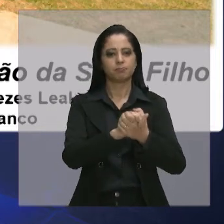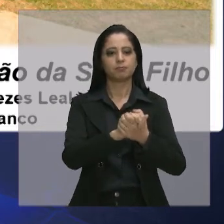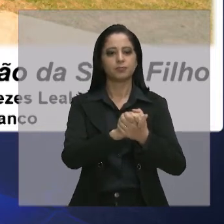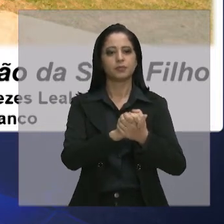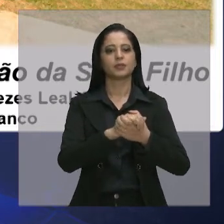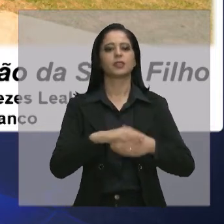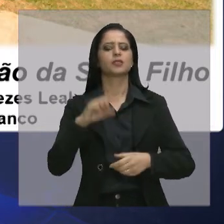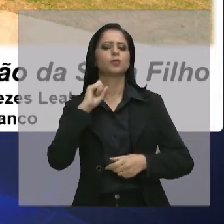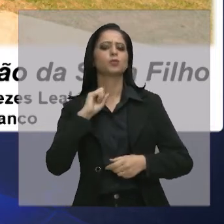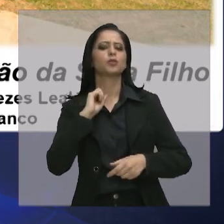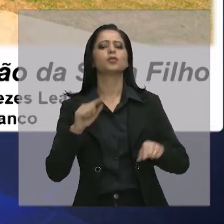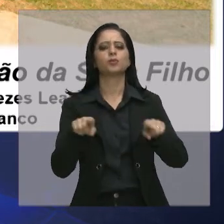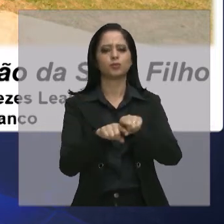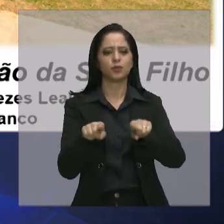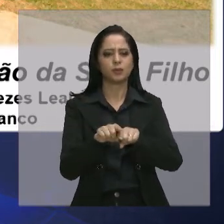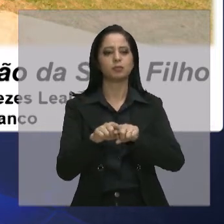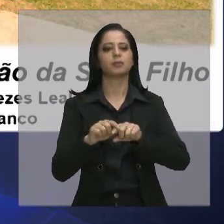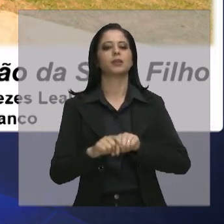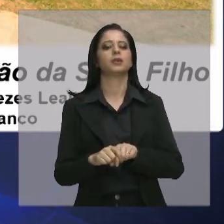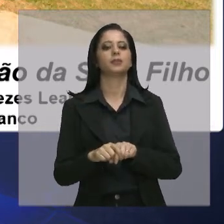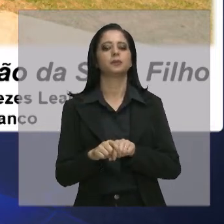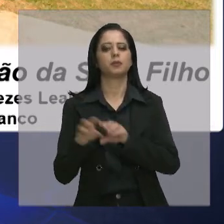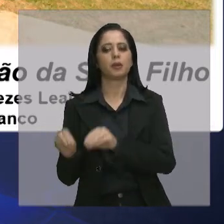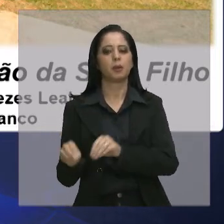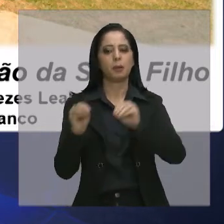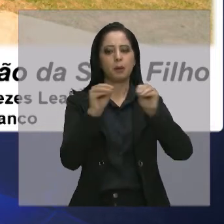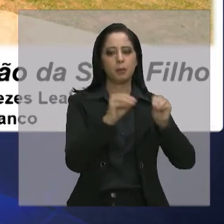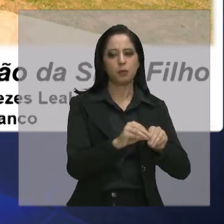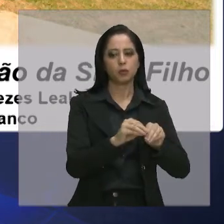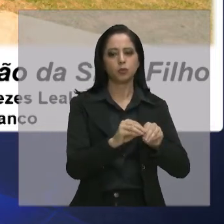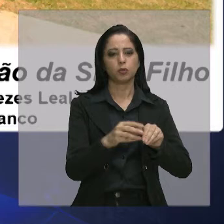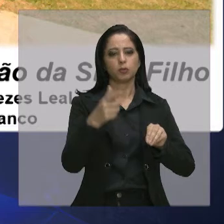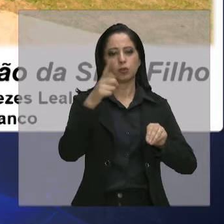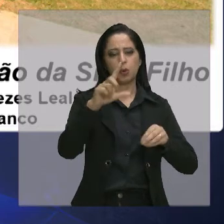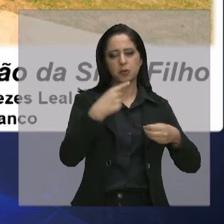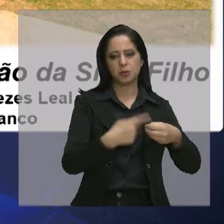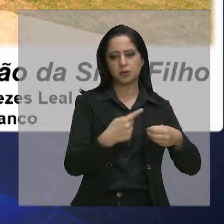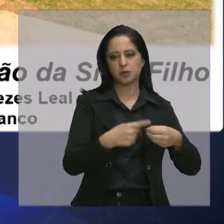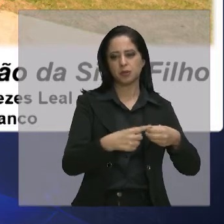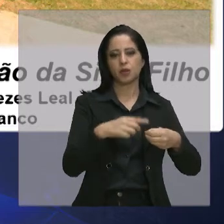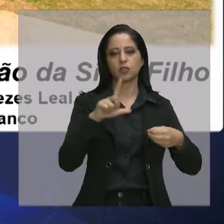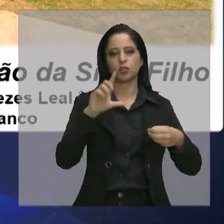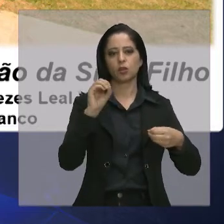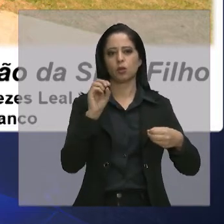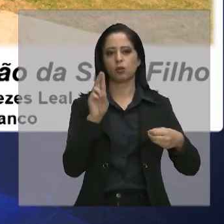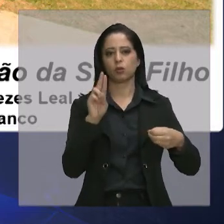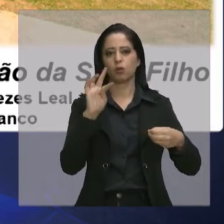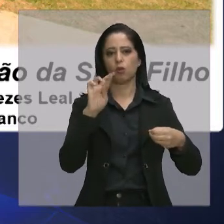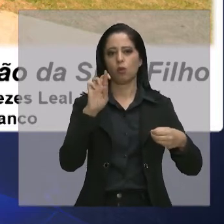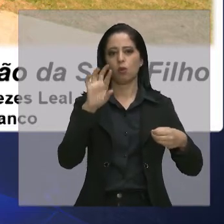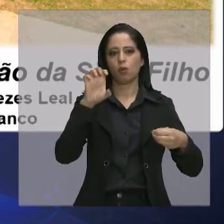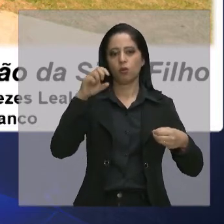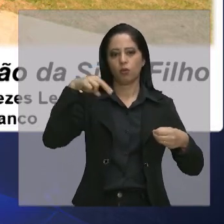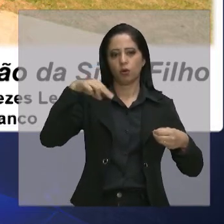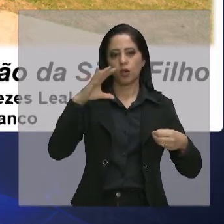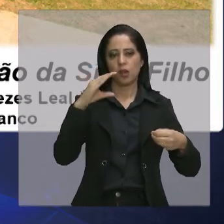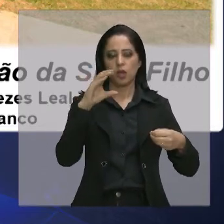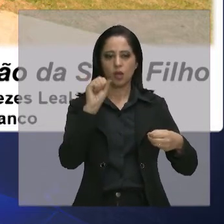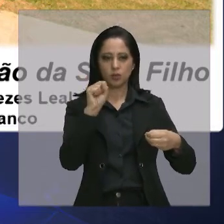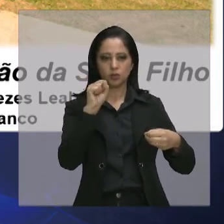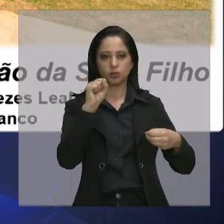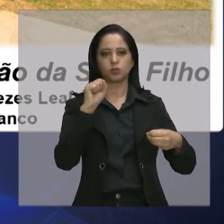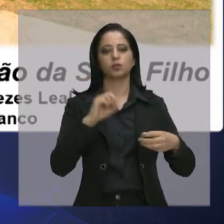após, mudou-se para a cidade de São Lourenço, localizado no Circuito das Águas Mineiras, onde criou seus 12 filhos, sendo